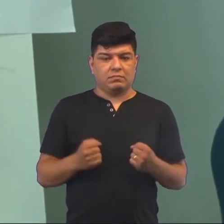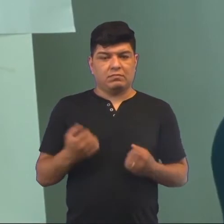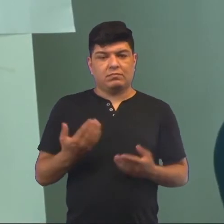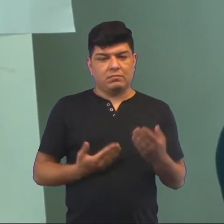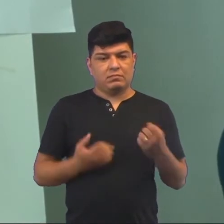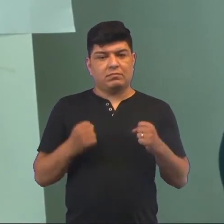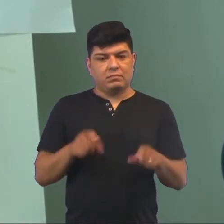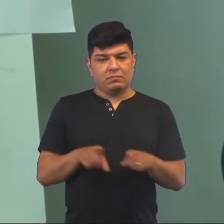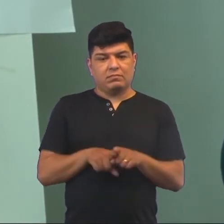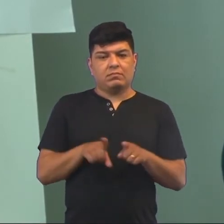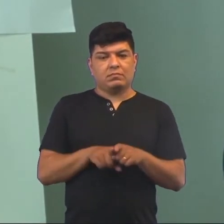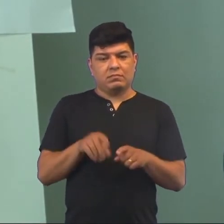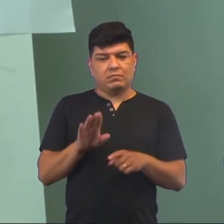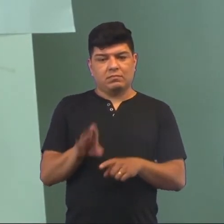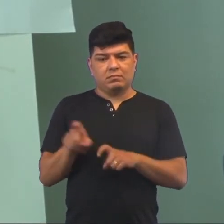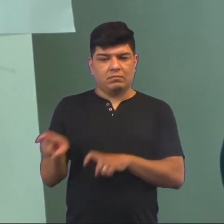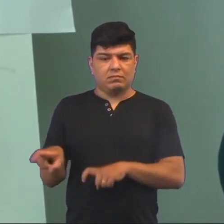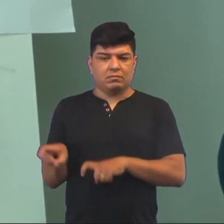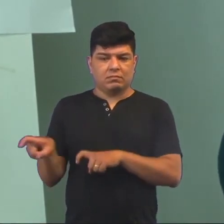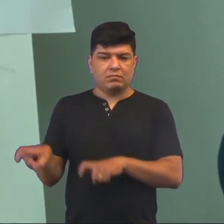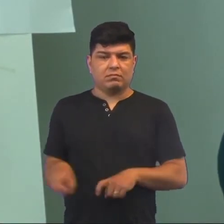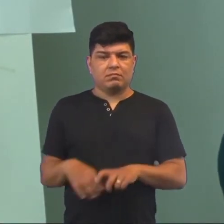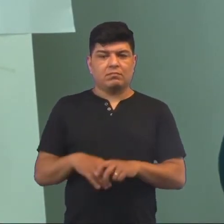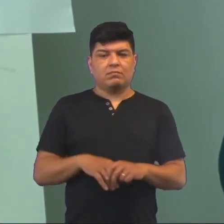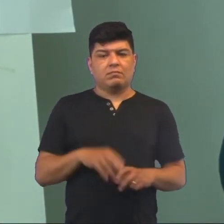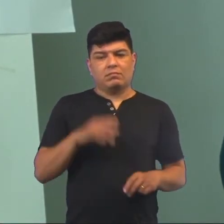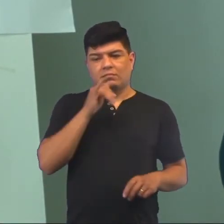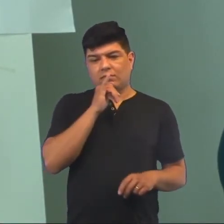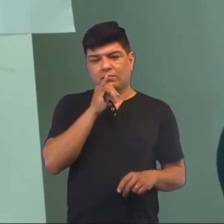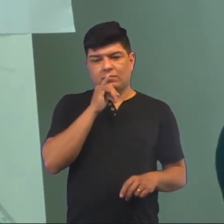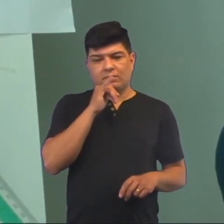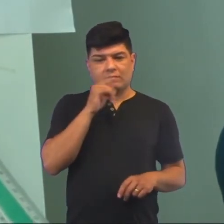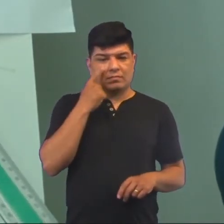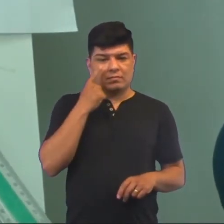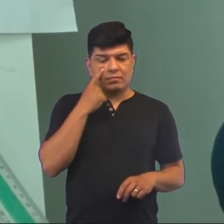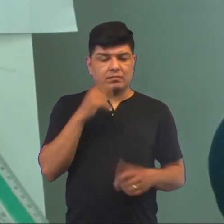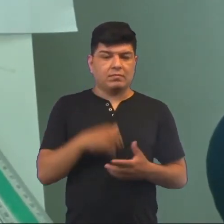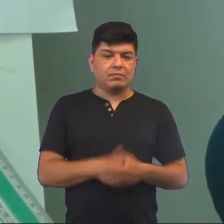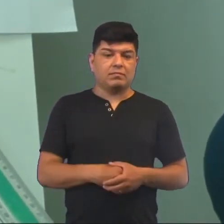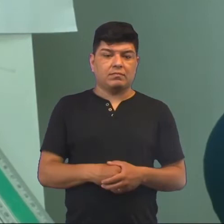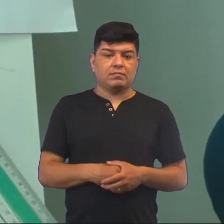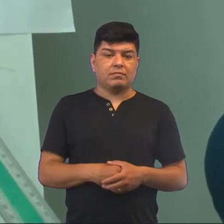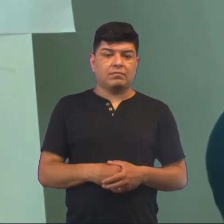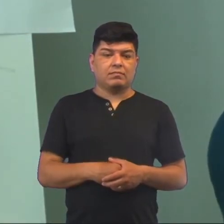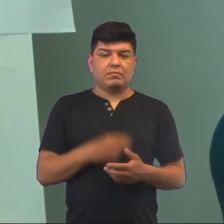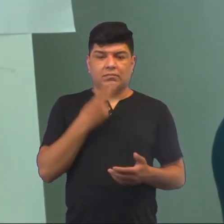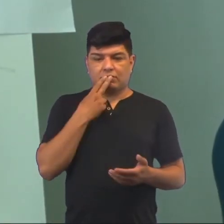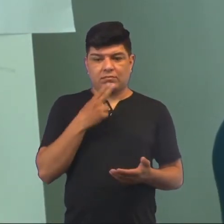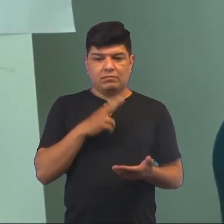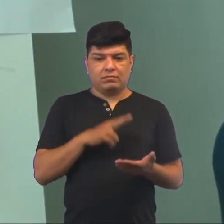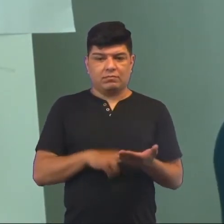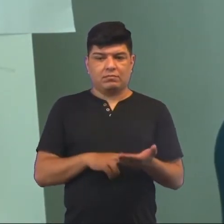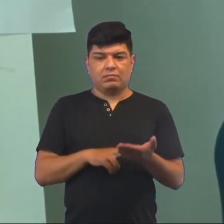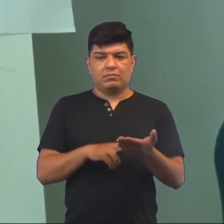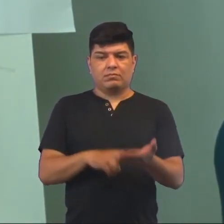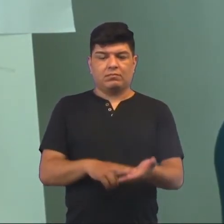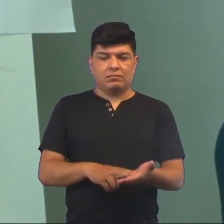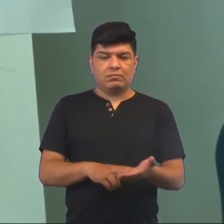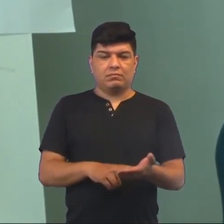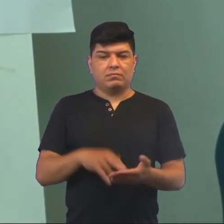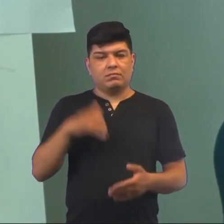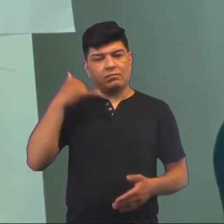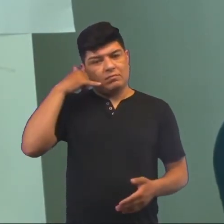e esses serviços também são fornecidos ao campo. Então, olha só os exemplos a seguir. A gente vê aqui